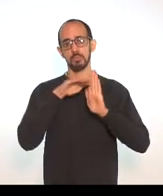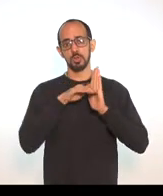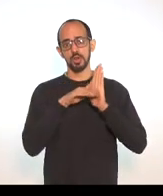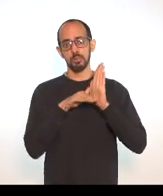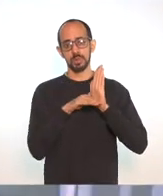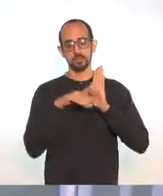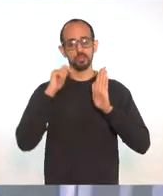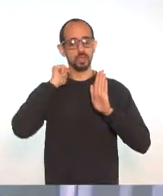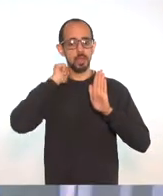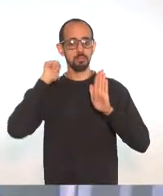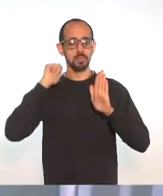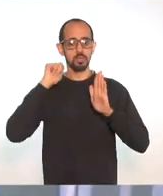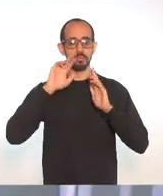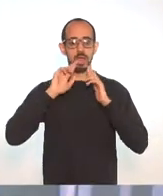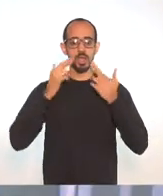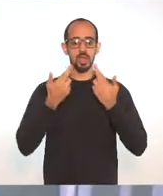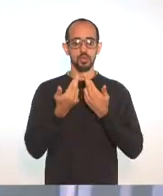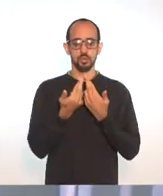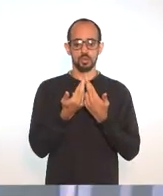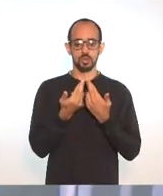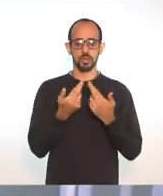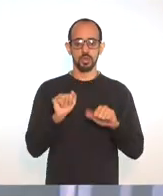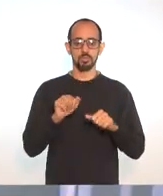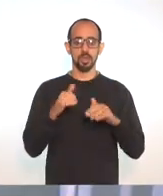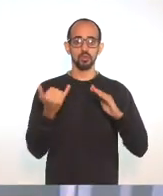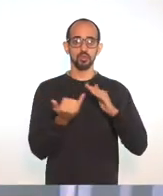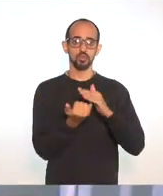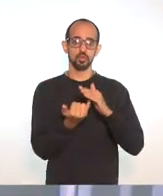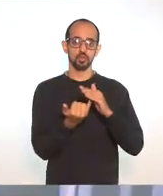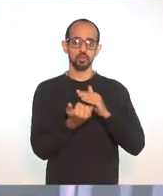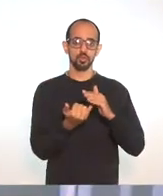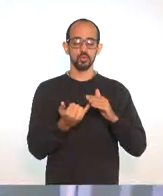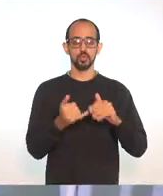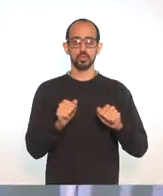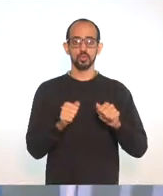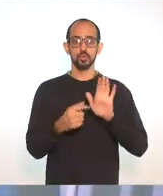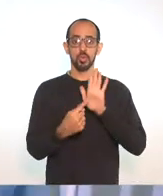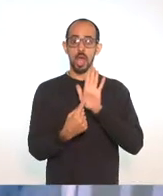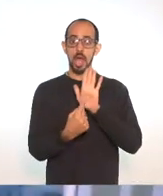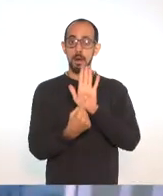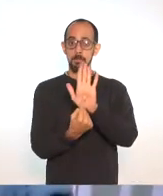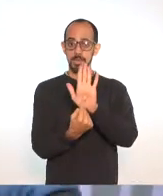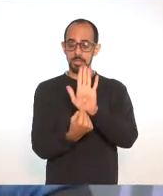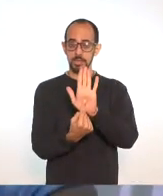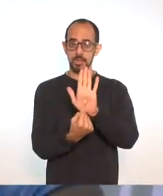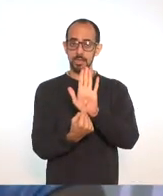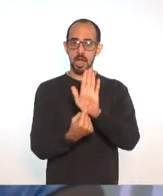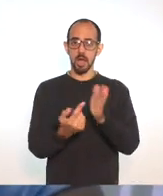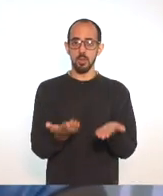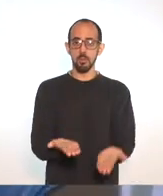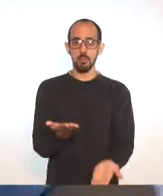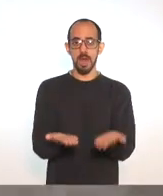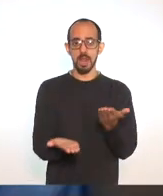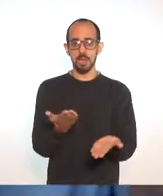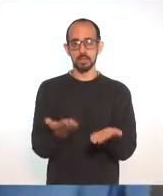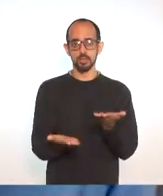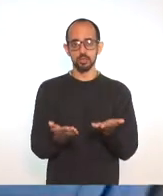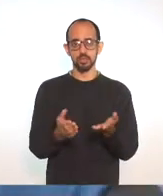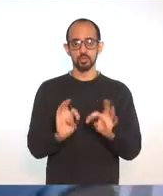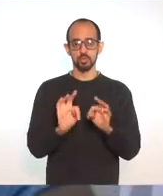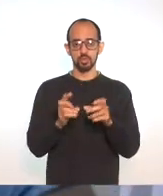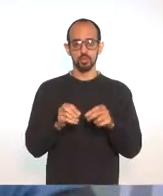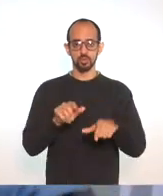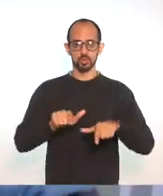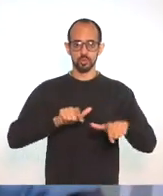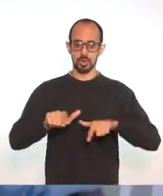no mês de abril uma reunião para que o título clima próprio e possa apresentar né o balanço das atividades até aqui e as